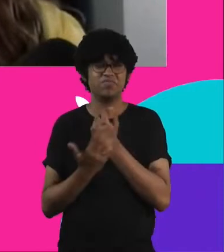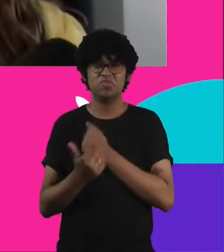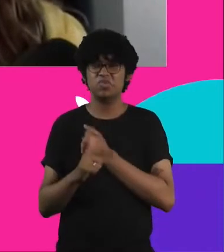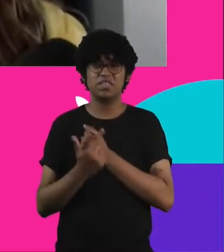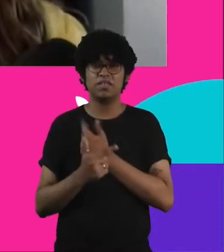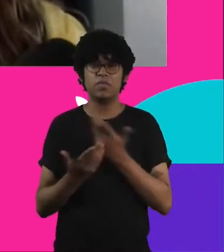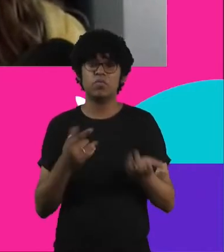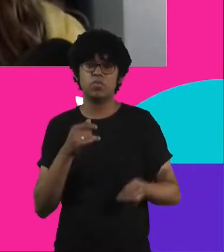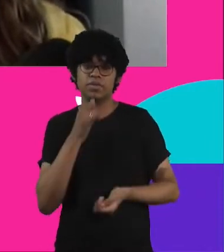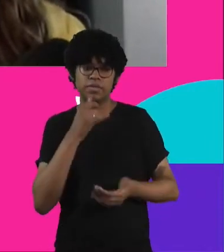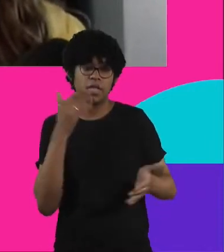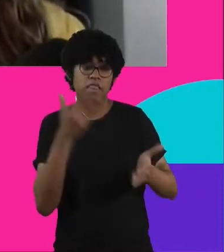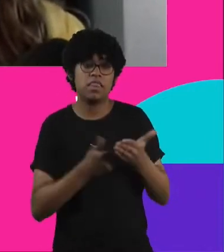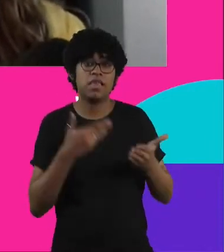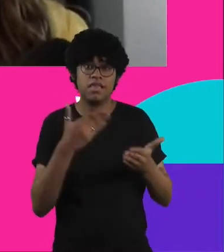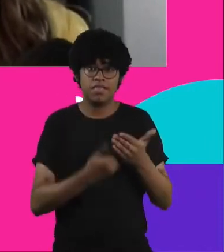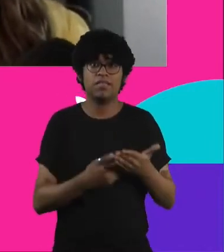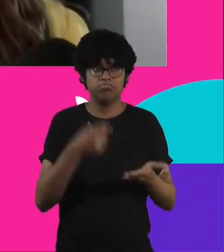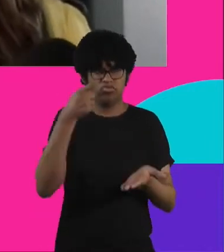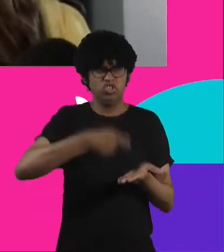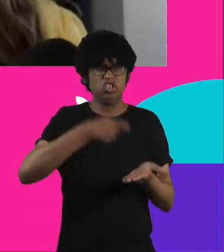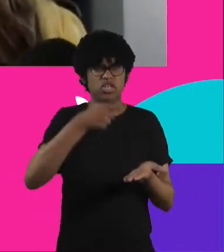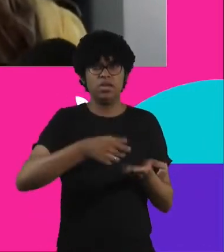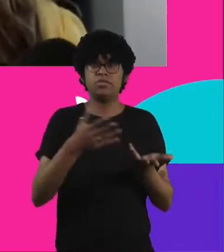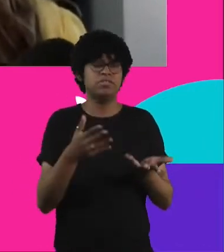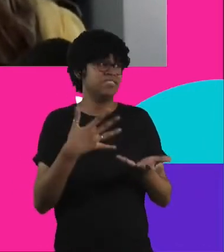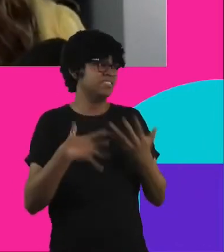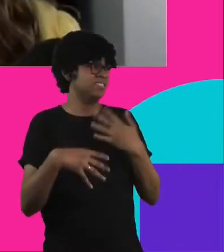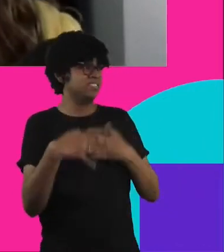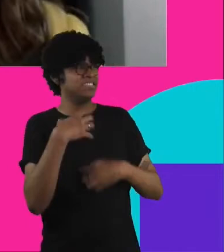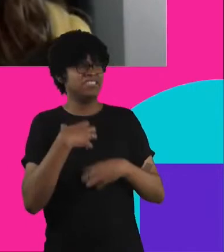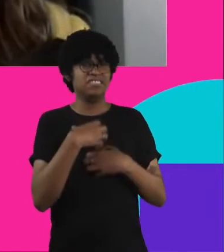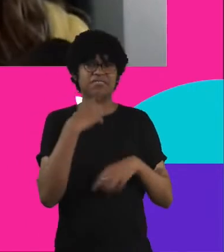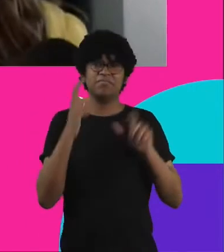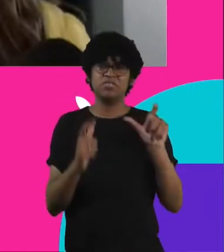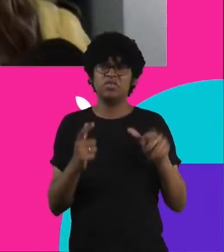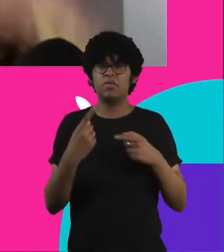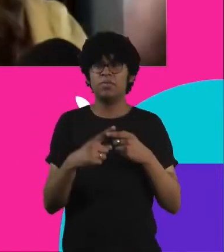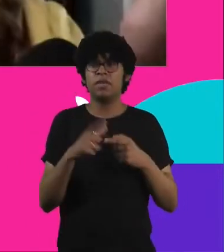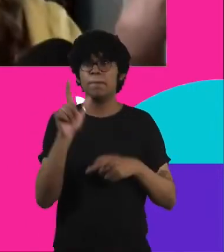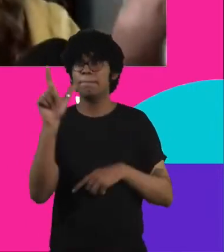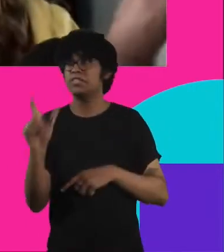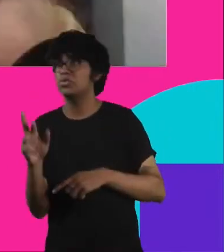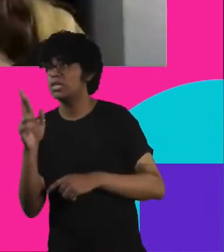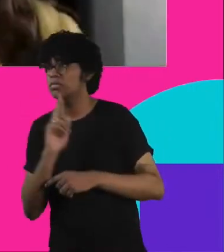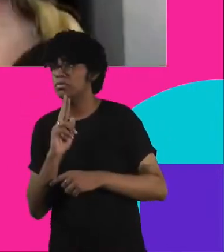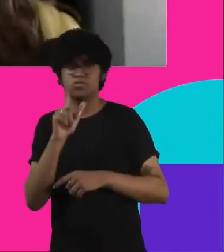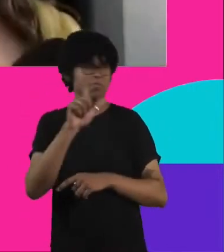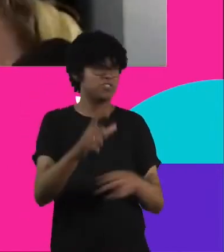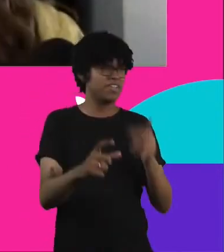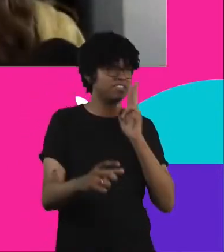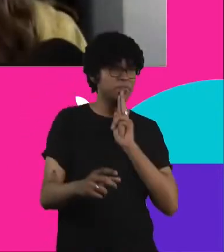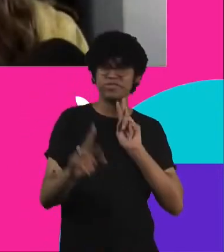pleiteia pelos seus direitos nos tribunais fica um pouco sem saber o que fazer, porque uma pessoa vai ter uma resposta, outra pessoa vai ter outra, e